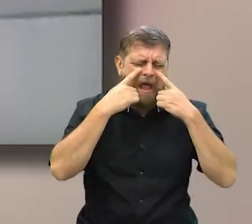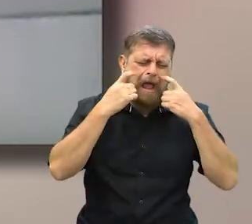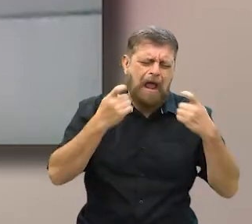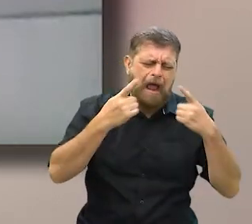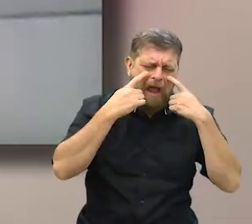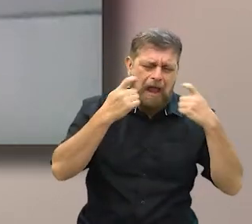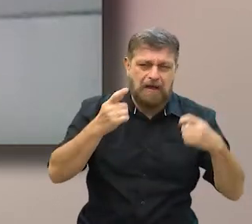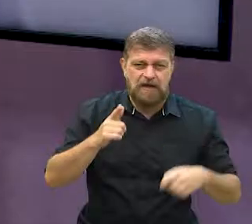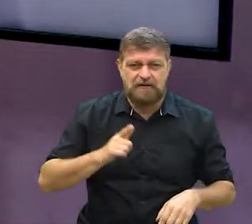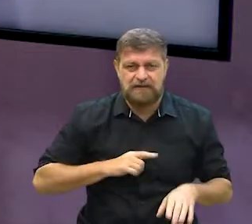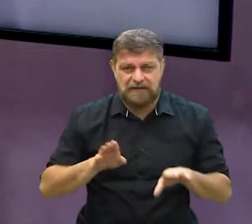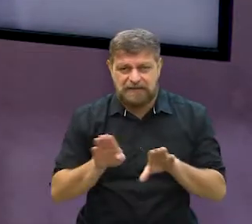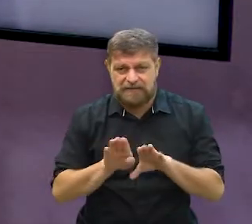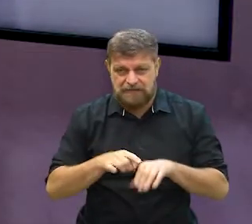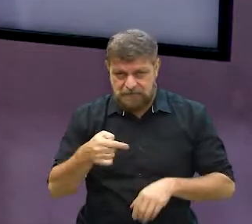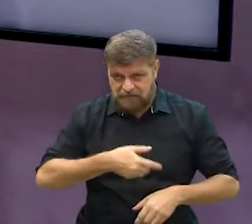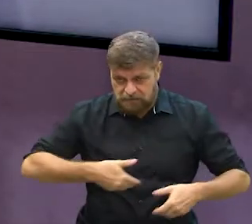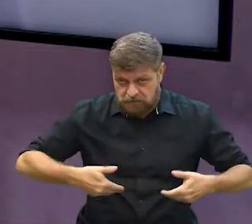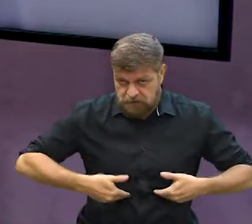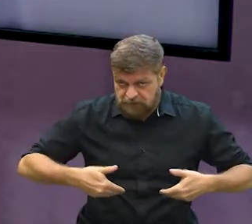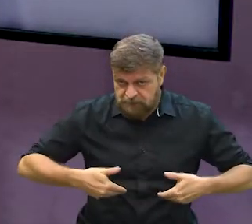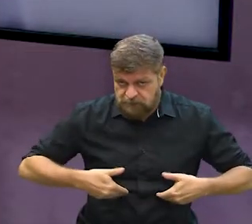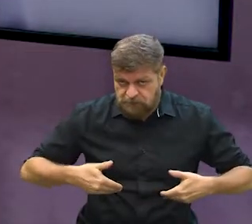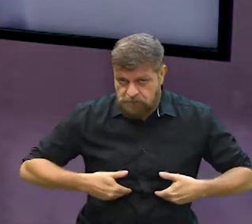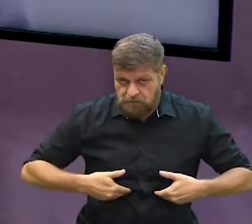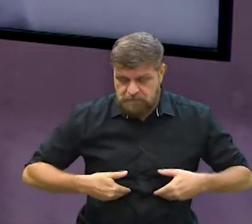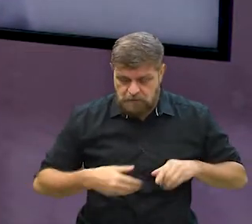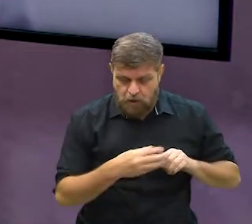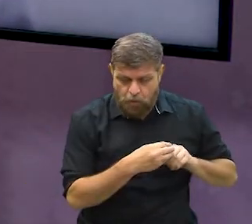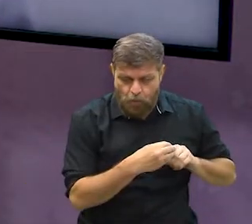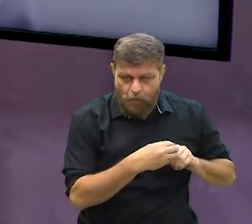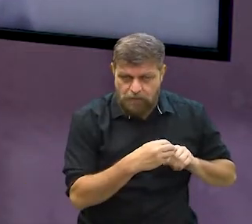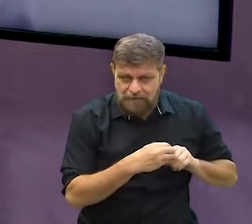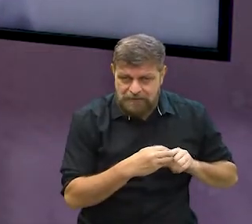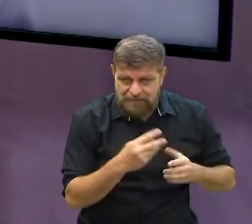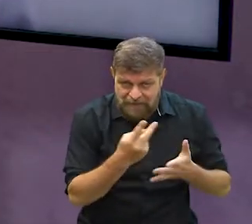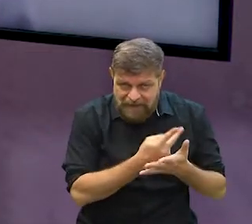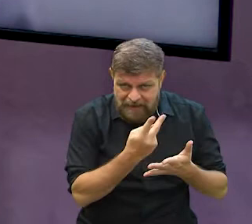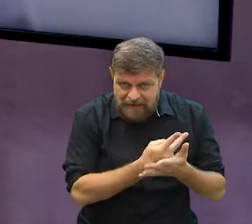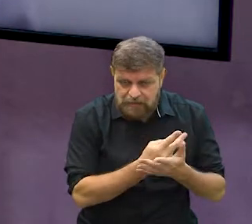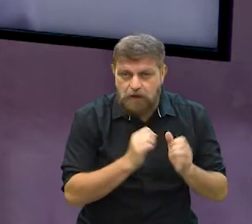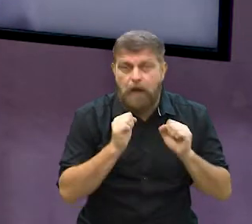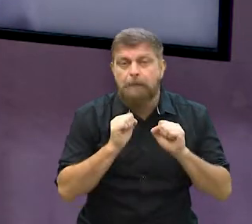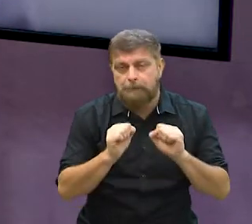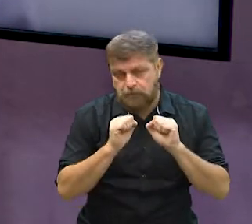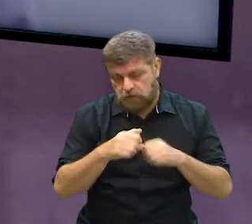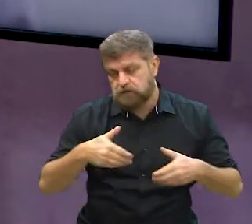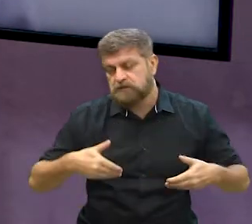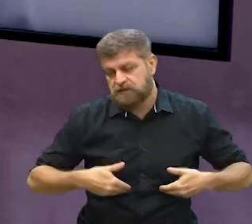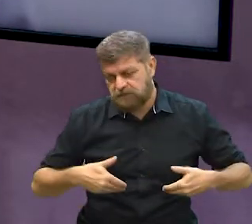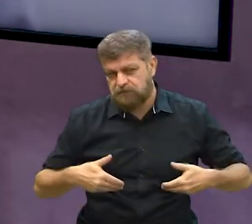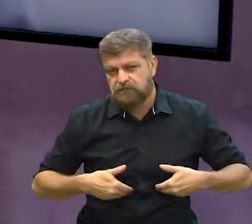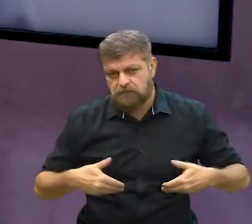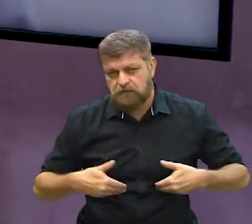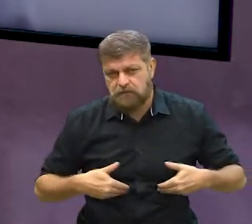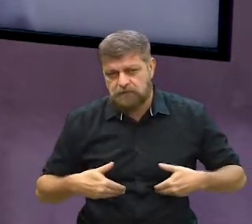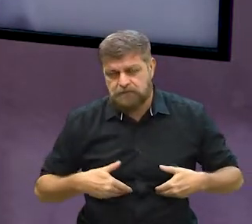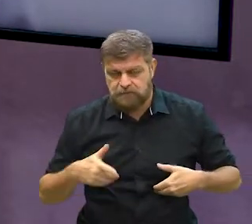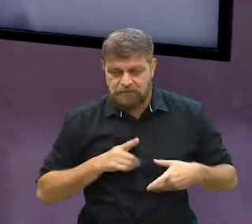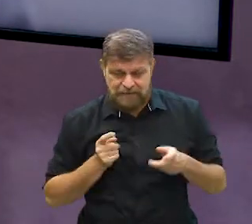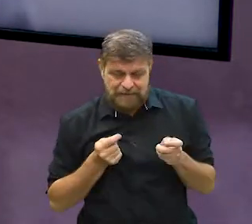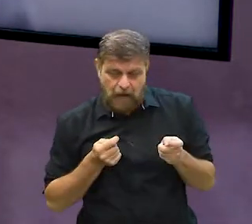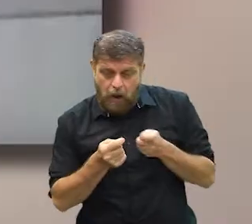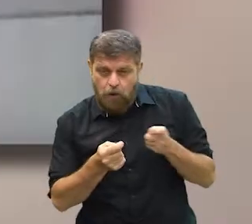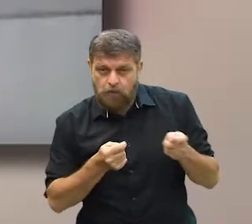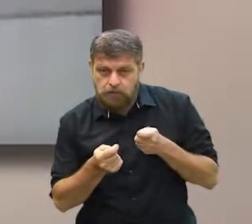isso adequadamente. E quando o bebê chora bastante, além dos gases, também pode ser fome, então, se ele não está pegando